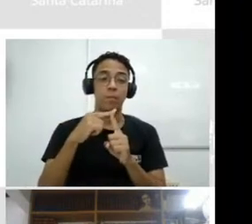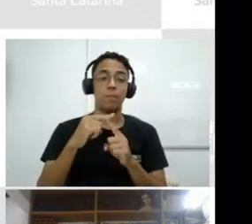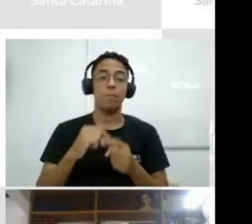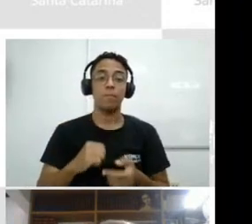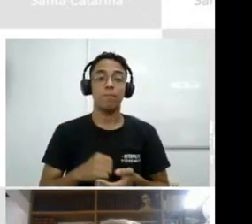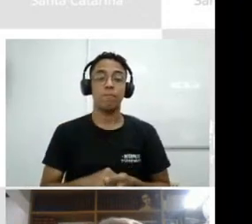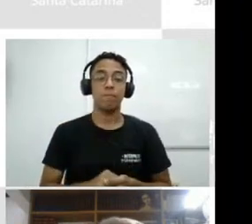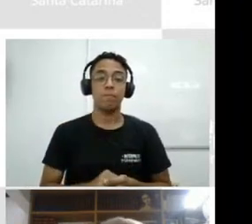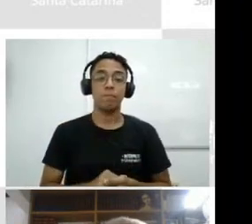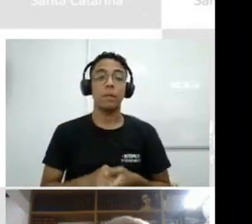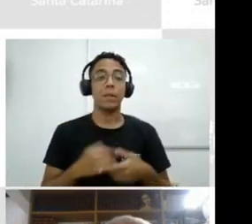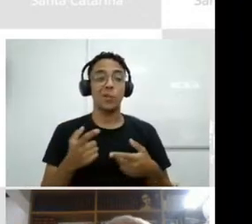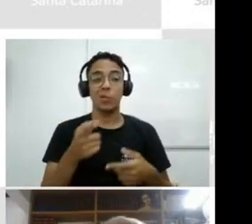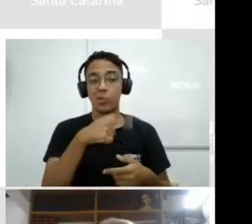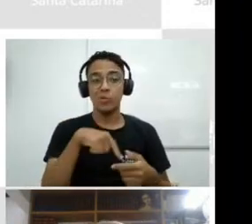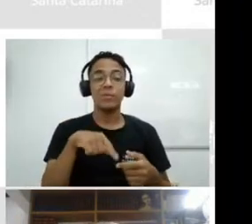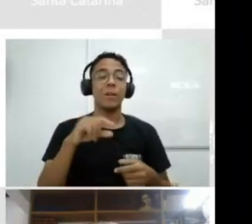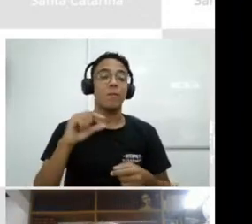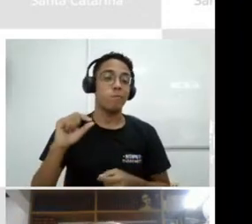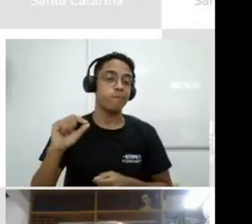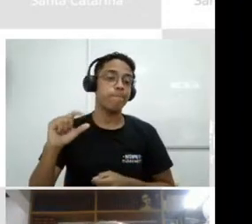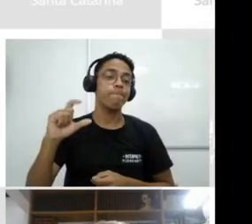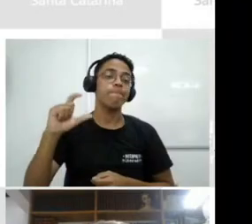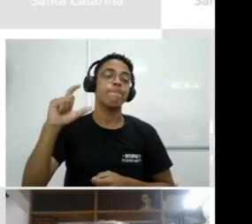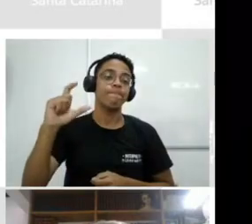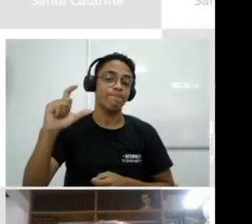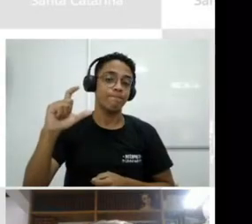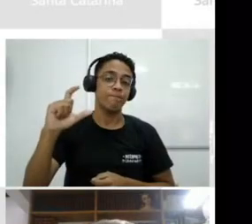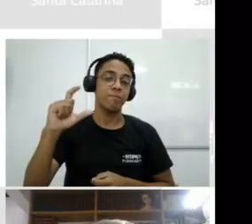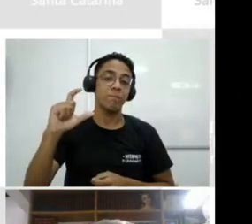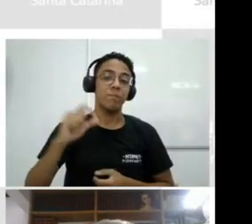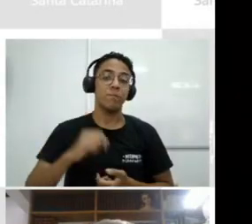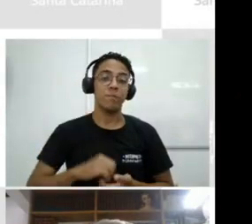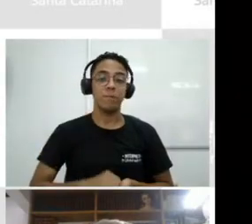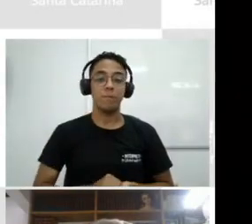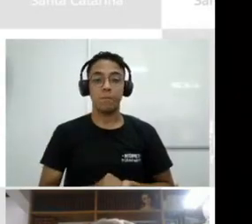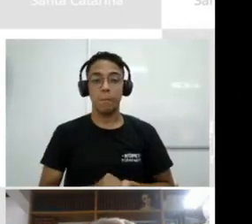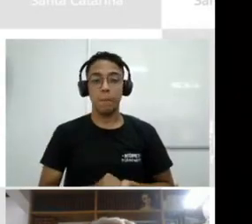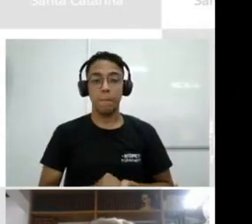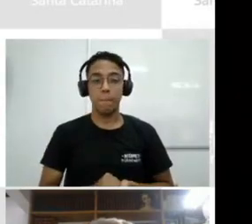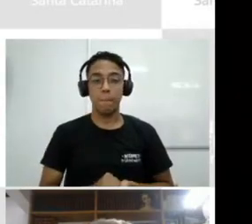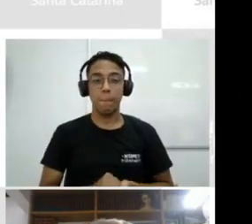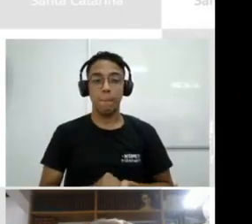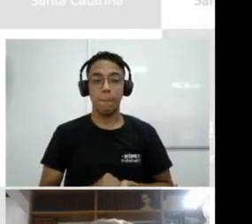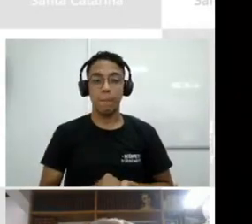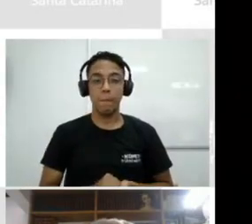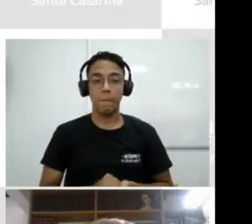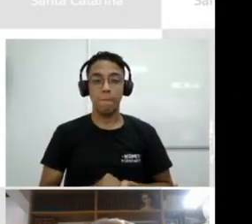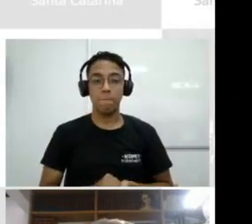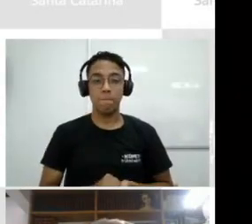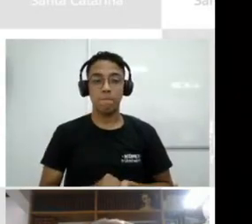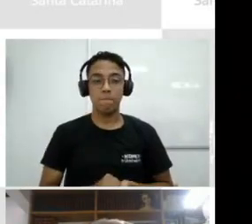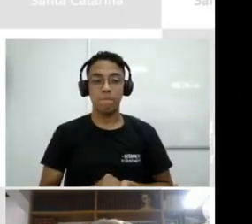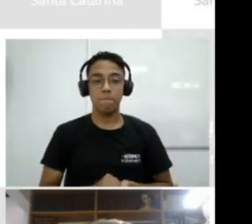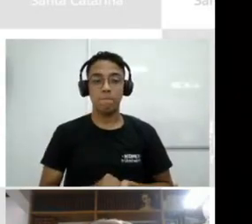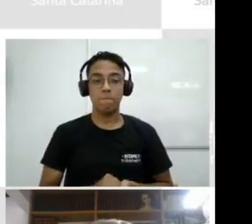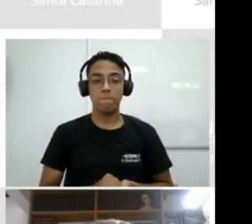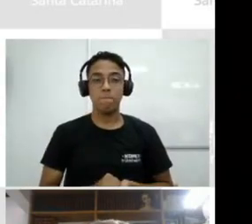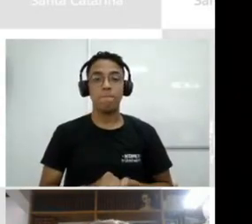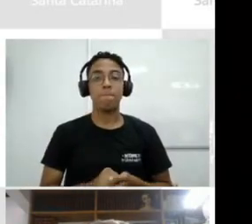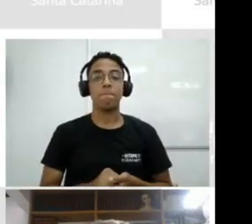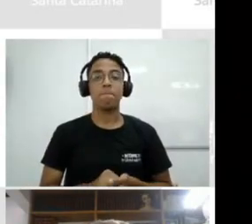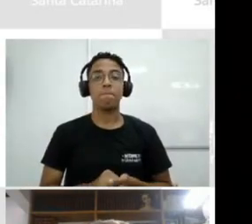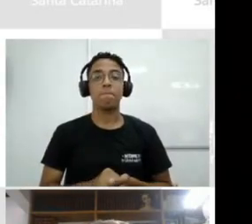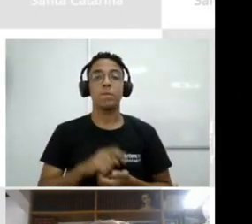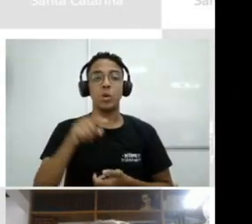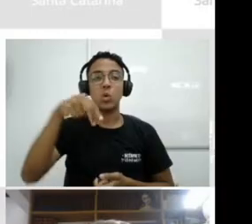maneira, igual ou acima de 2 graus Celsius até 2050. Que é aquilo que está sendo confirmado também pelo NOAA.